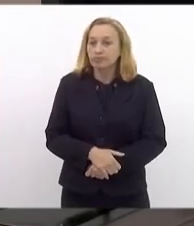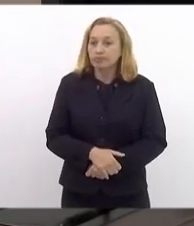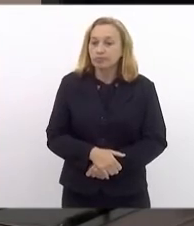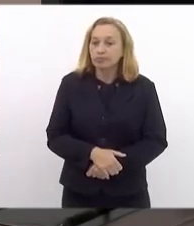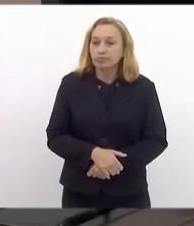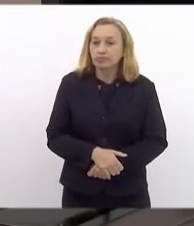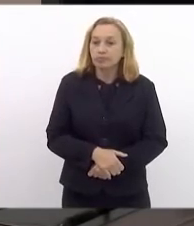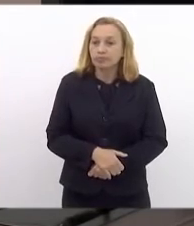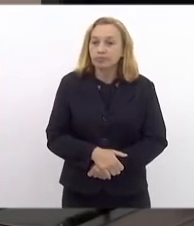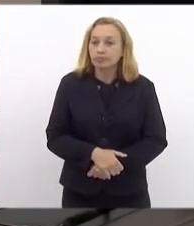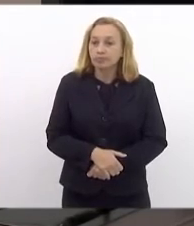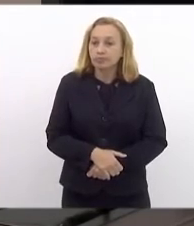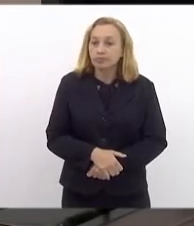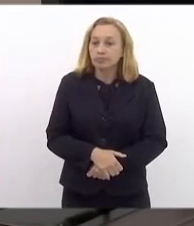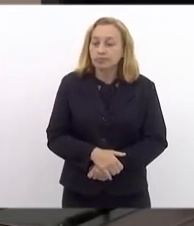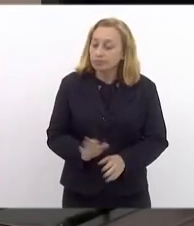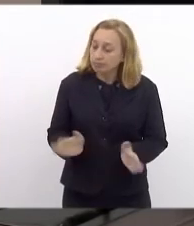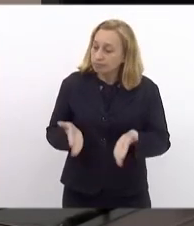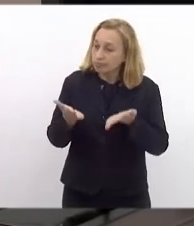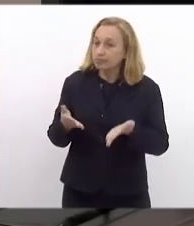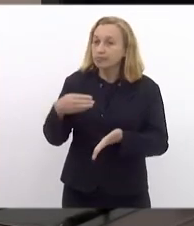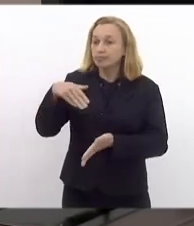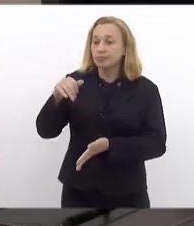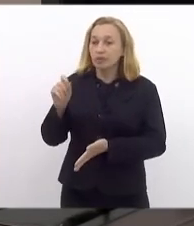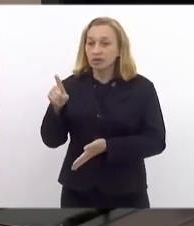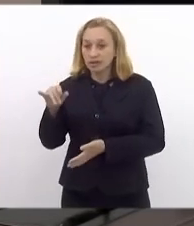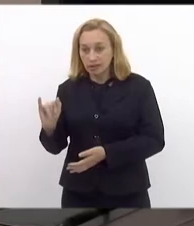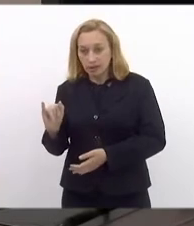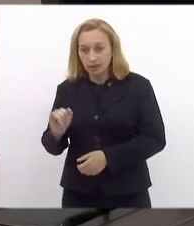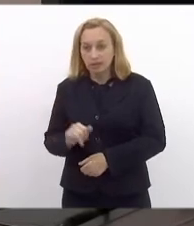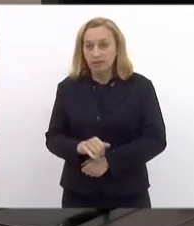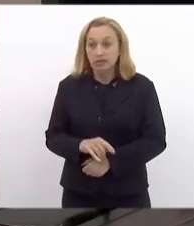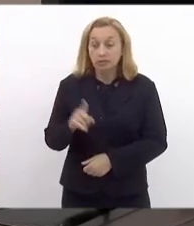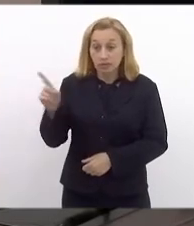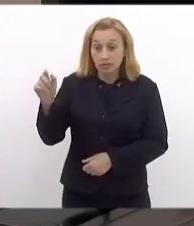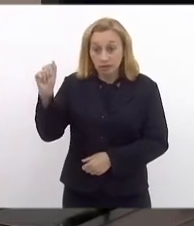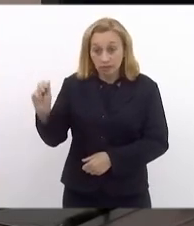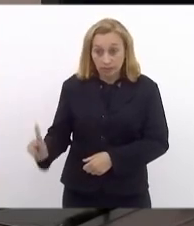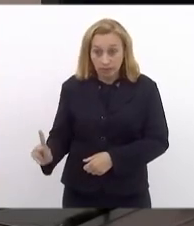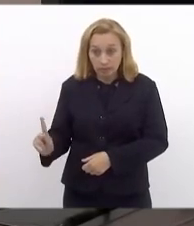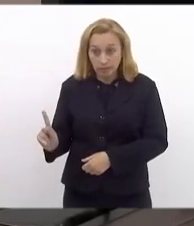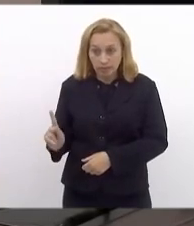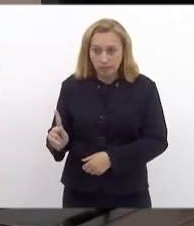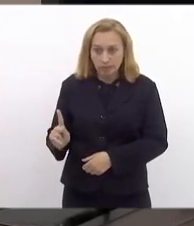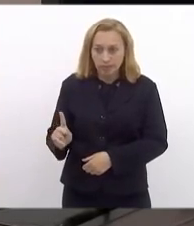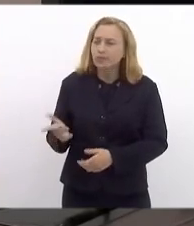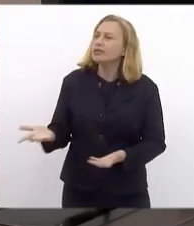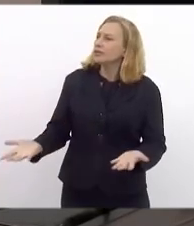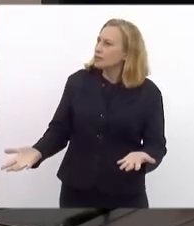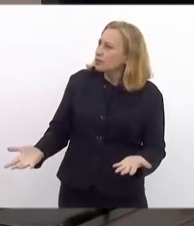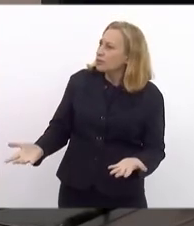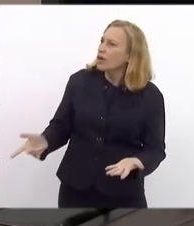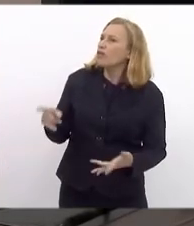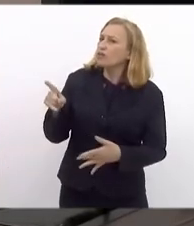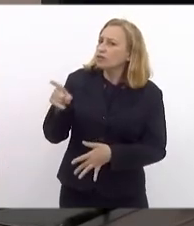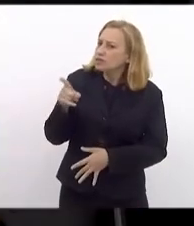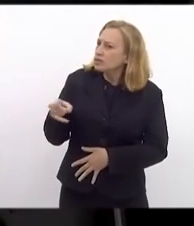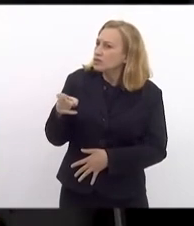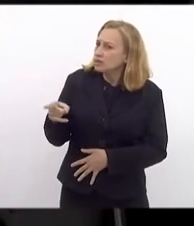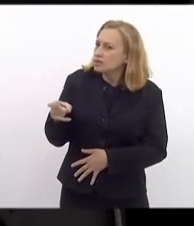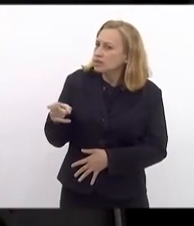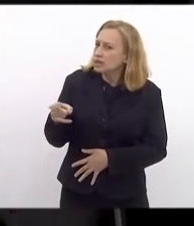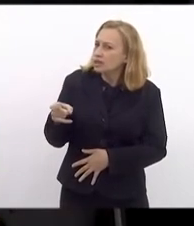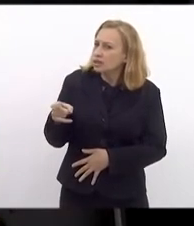eu estimulei muito Moacir e quando ele se aposentou falei massinha cara você é o